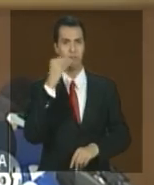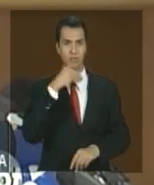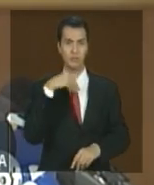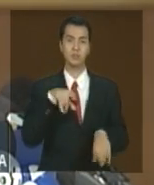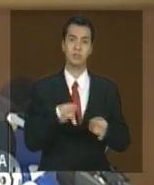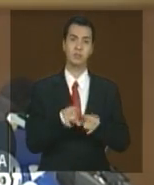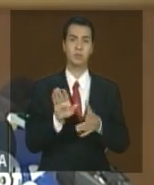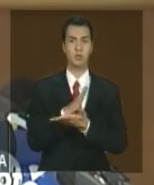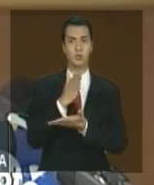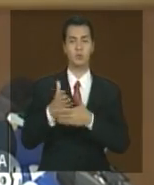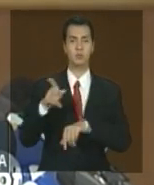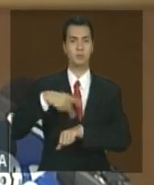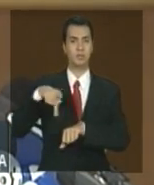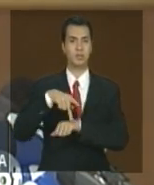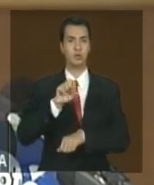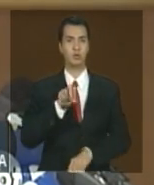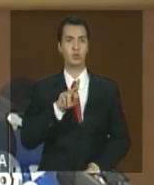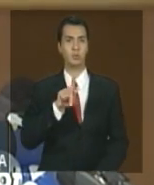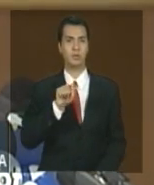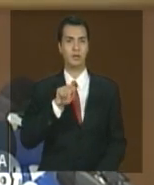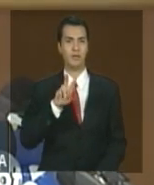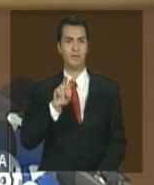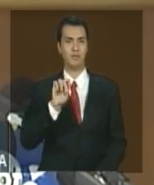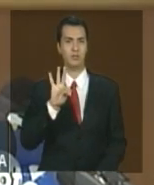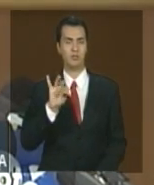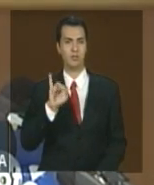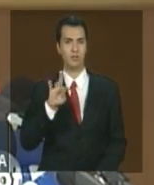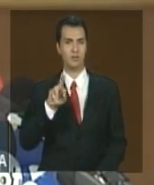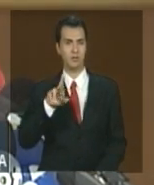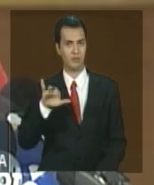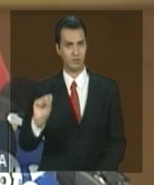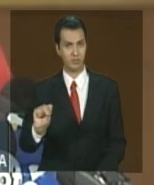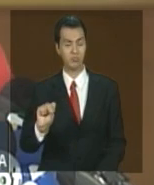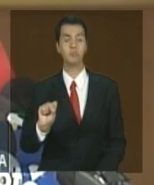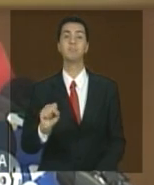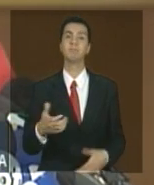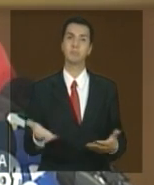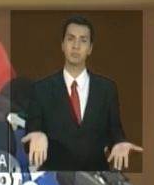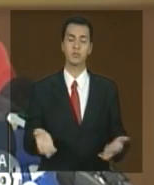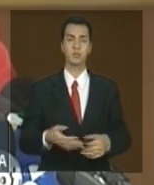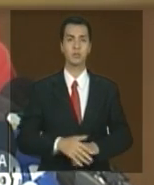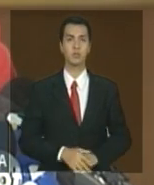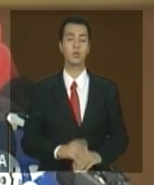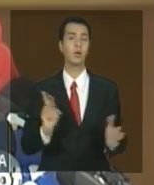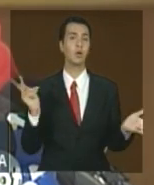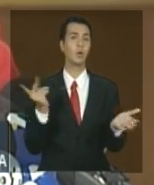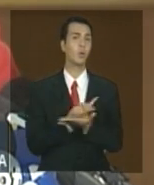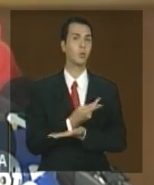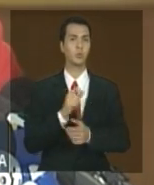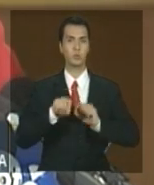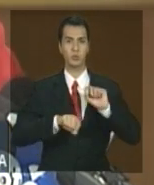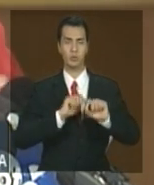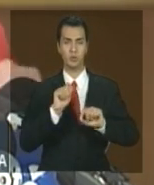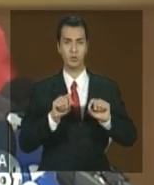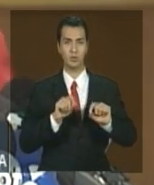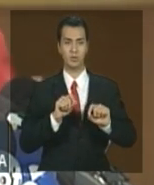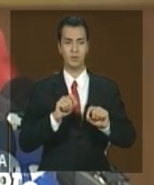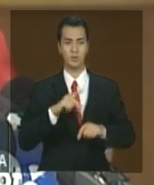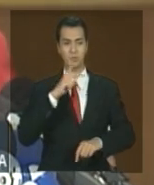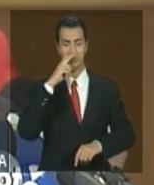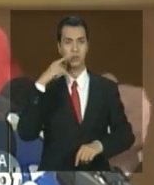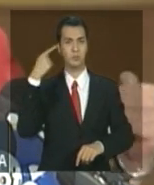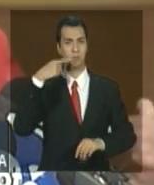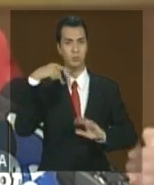são superavitárias. Isto tem como consequência apostar só em